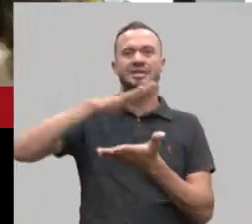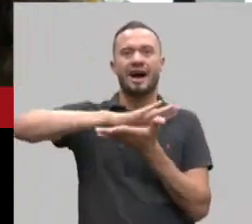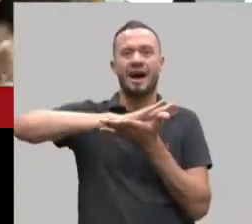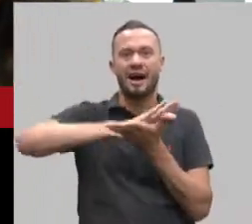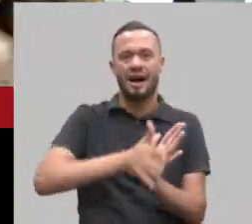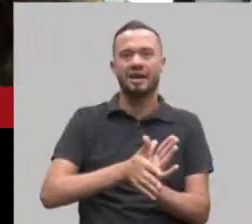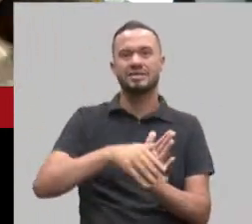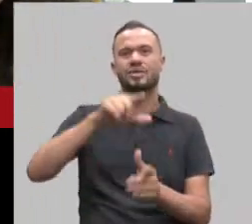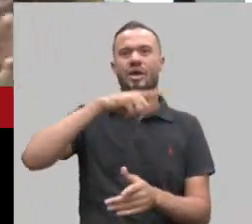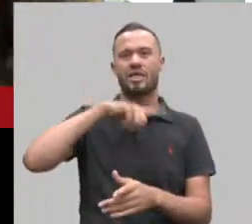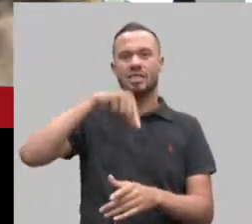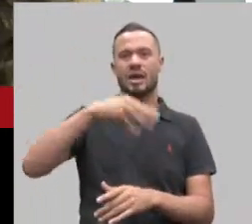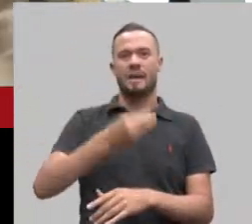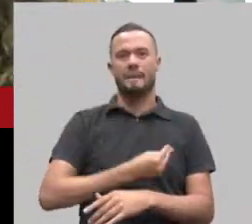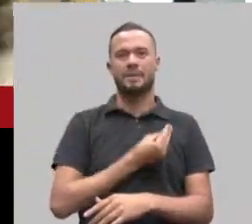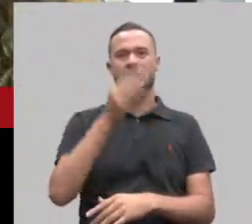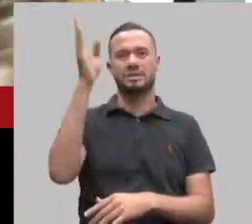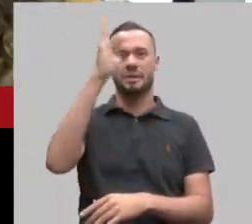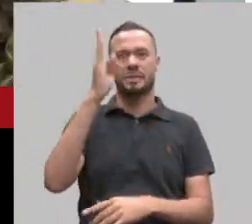no